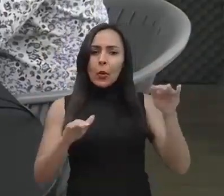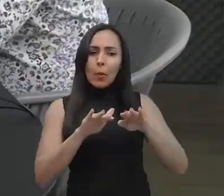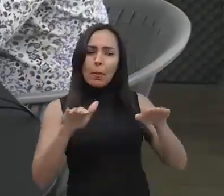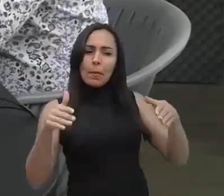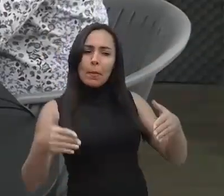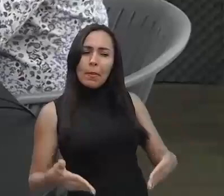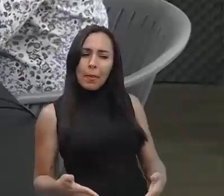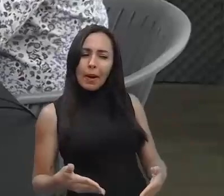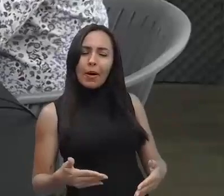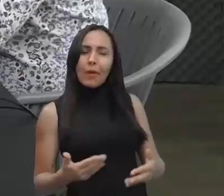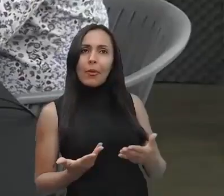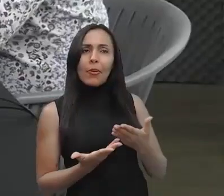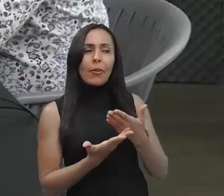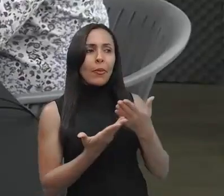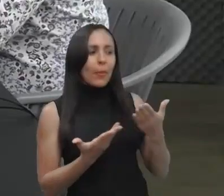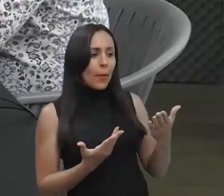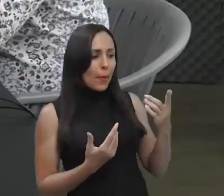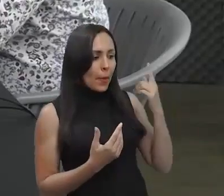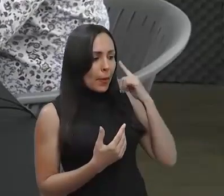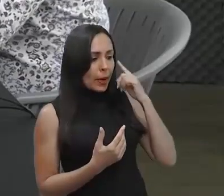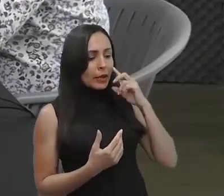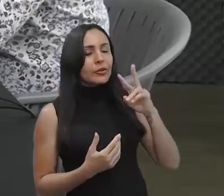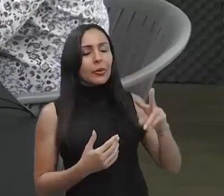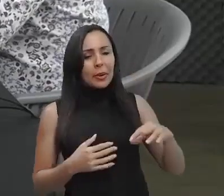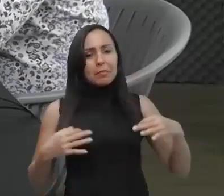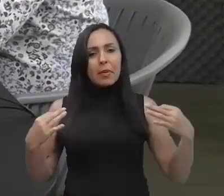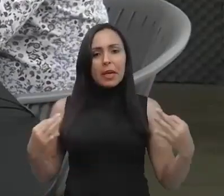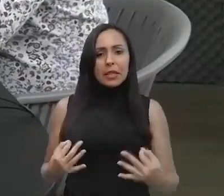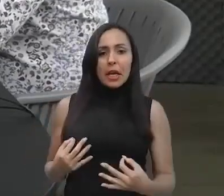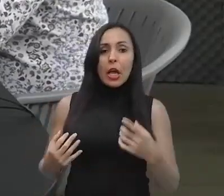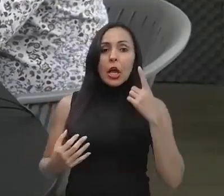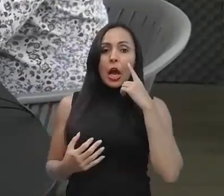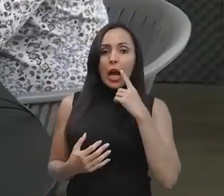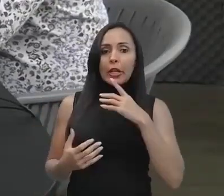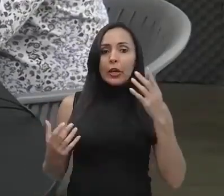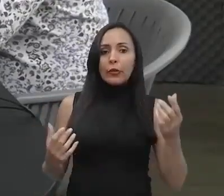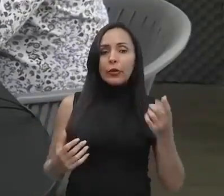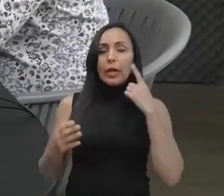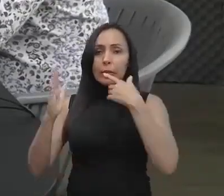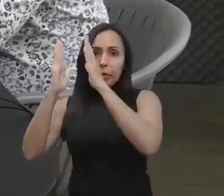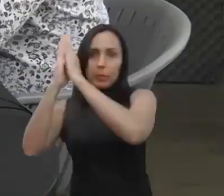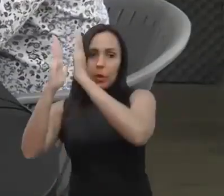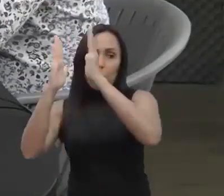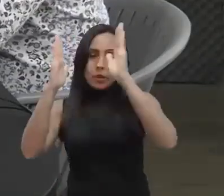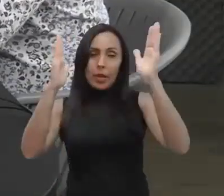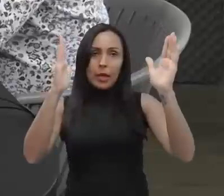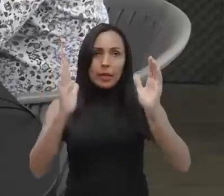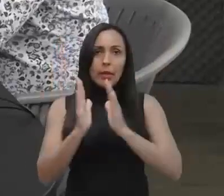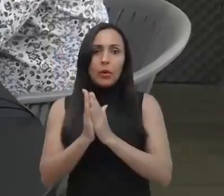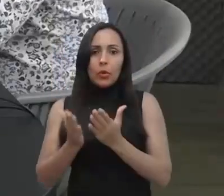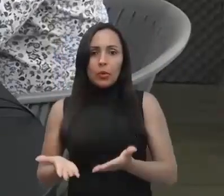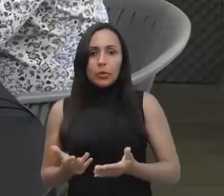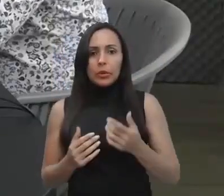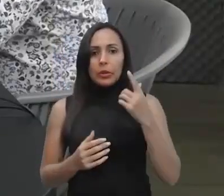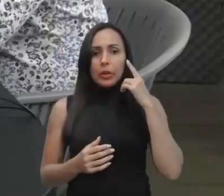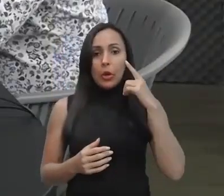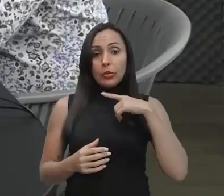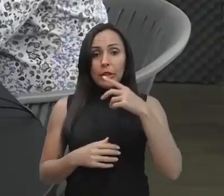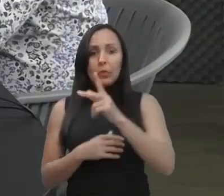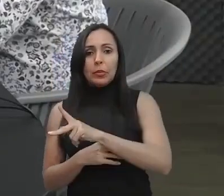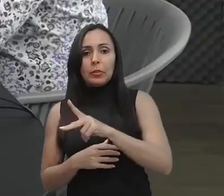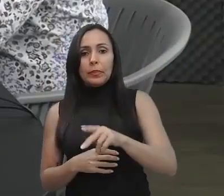enfim a escola é muito massa e aí eu fui fazer uma pauta na biblioteca que era onde eu passava mais tempo eu tinha uma professora chamada